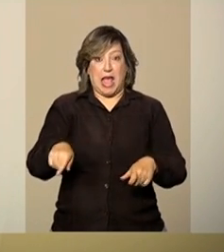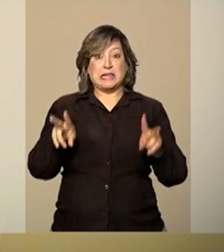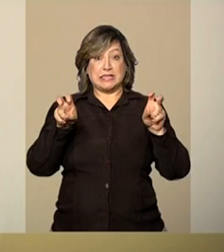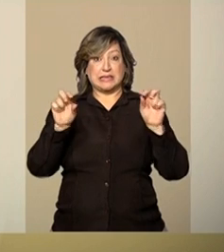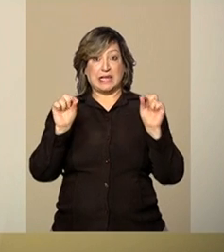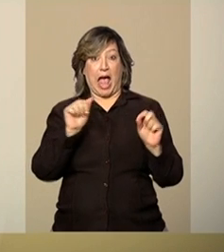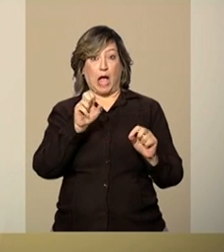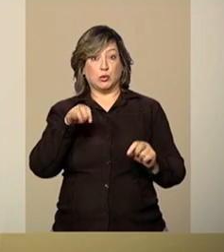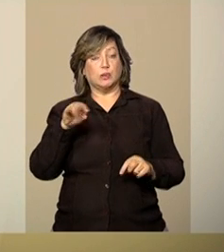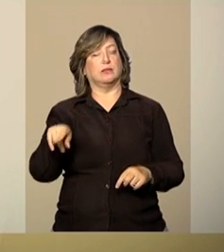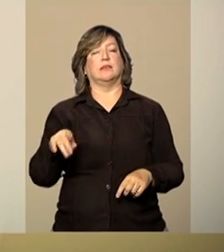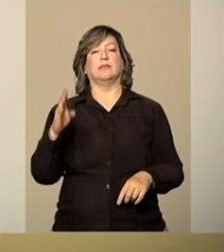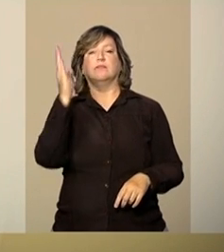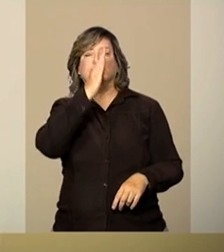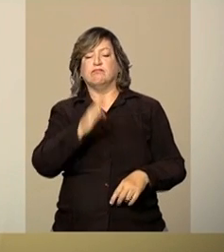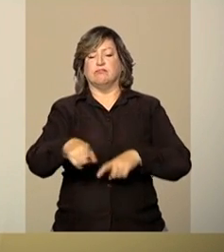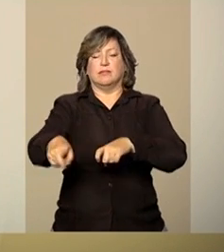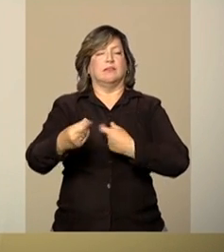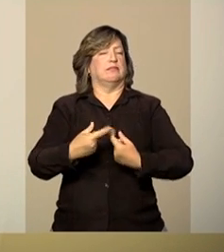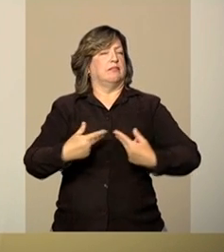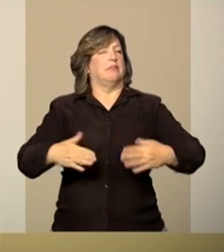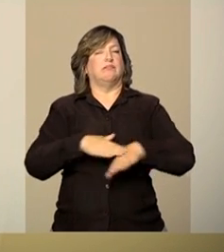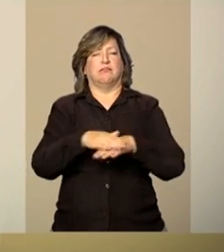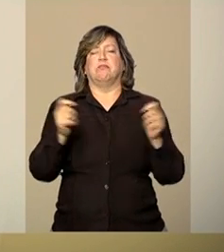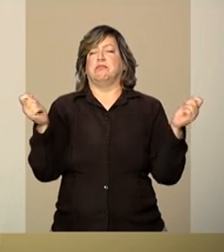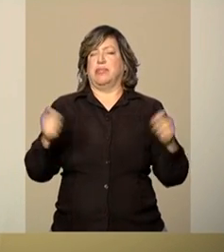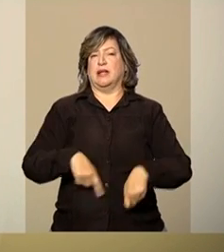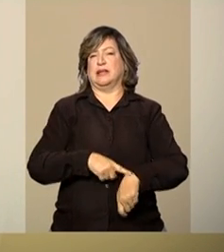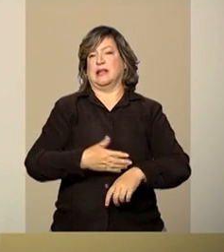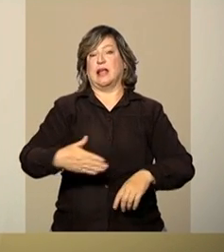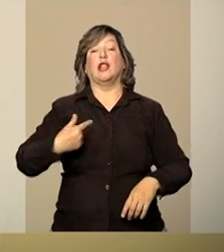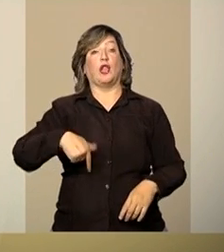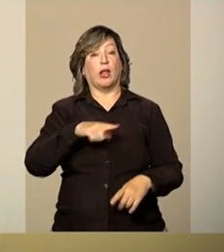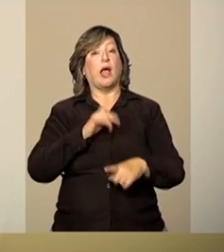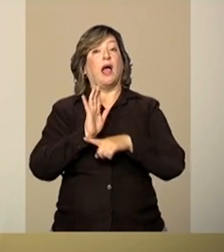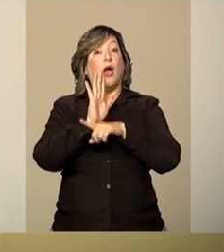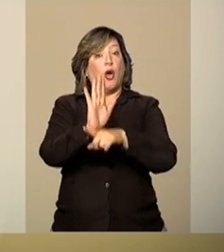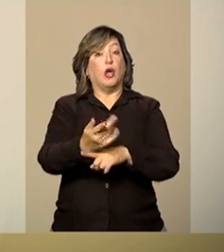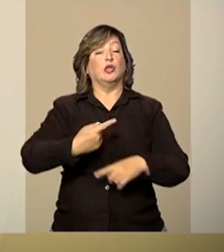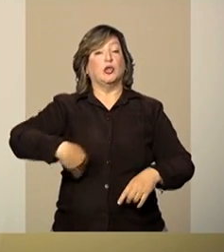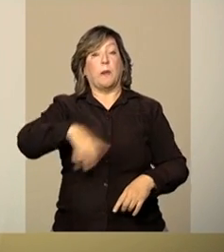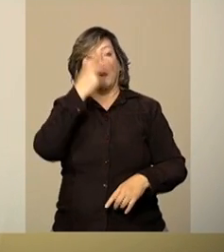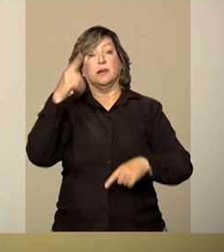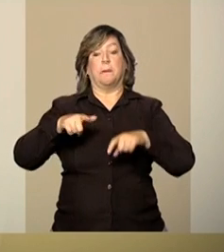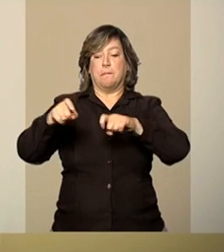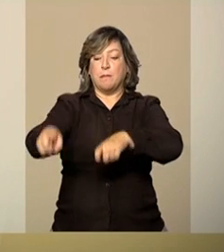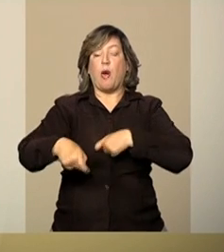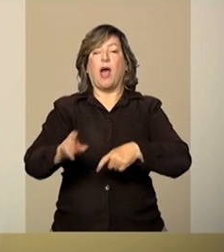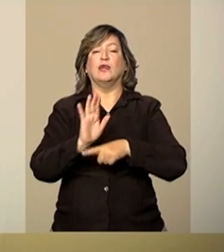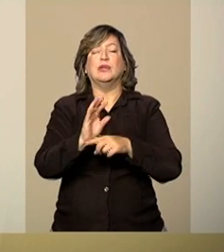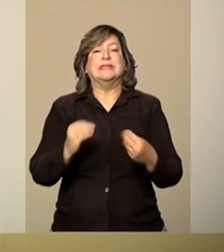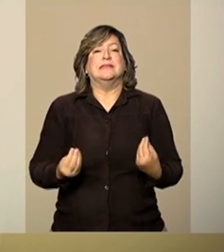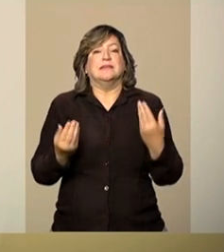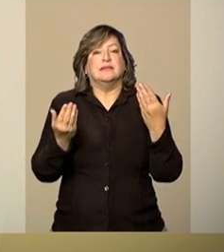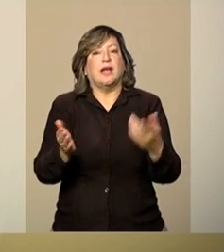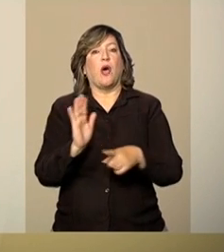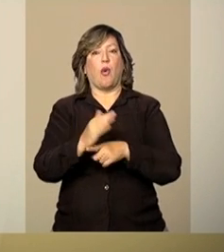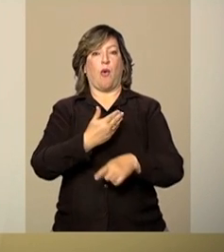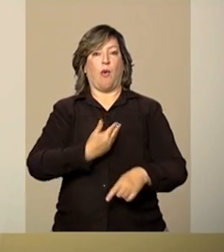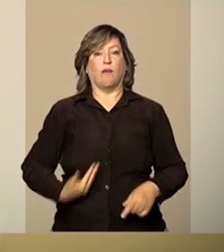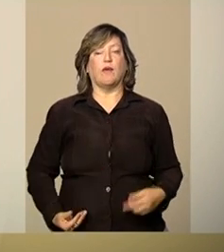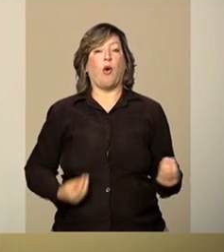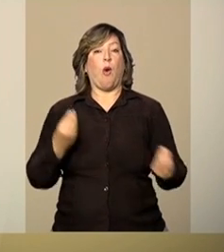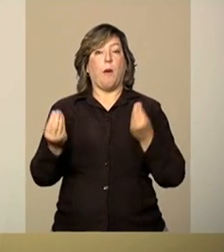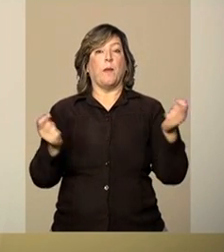agricultura brasileira rendem muita conversa estamos apoiando nossos produtores Luciano dando a nossa parte que são as